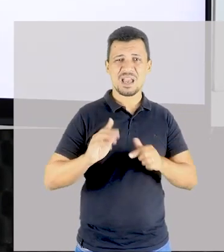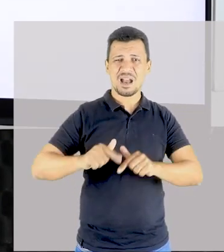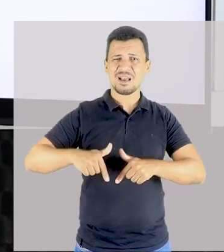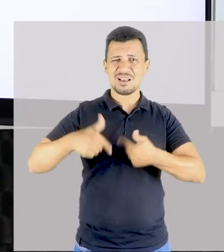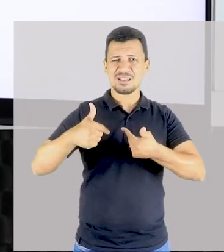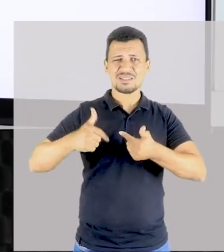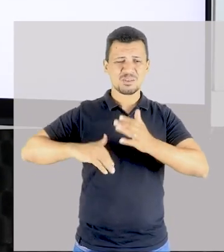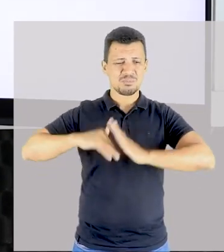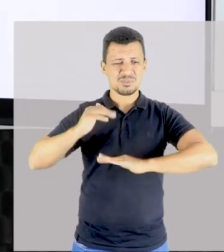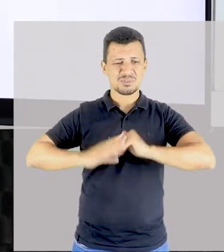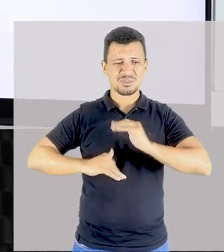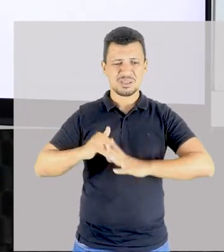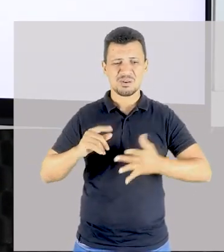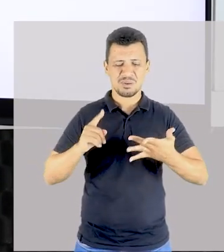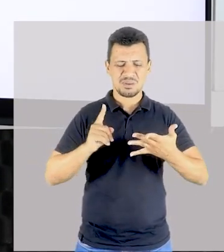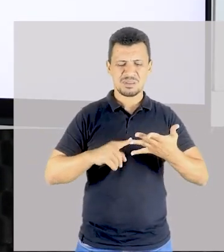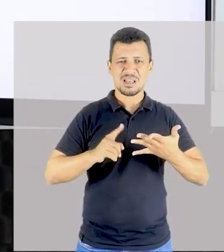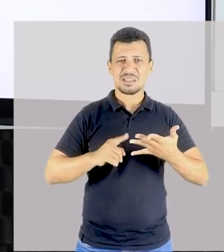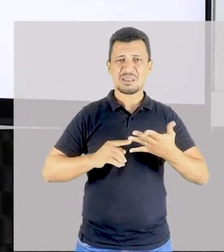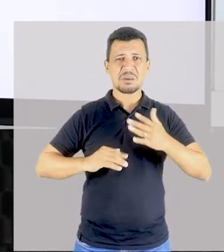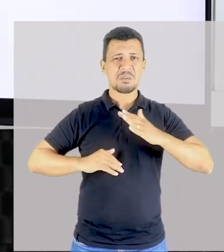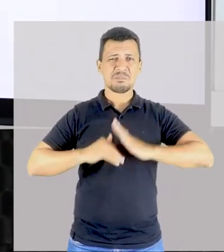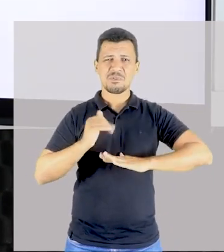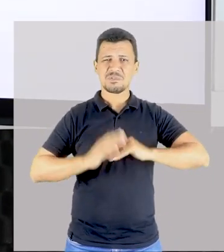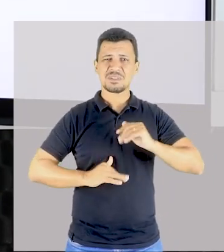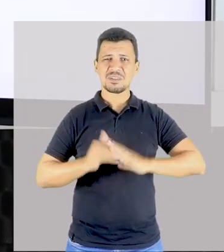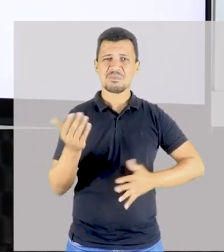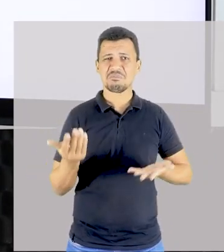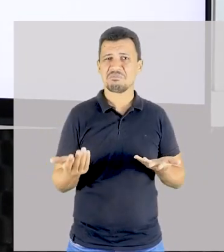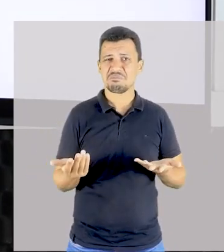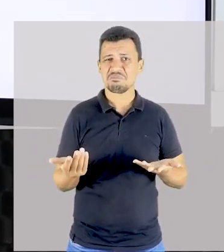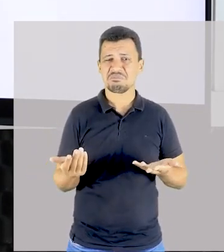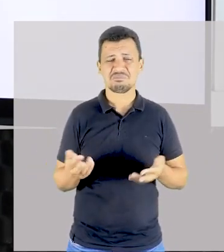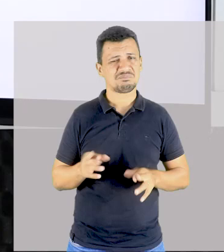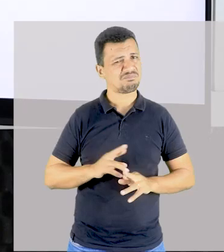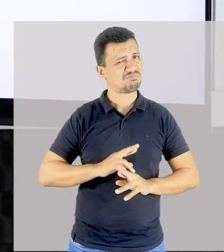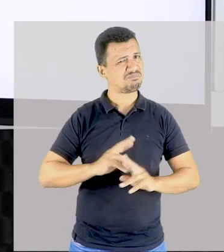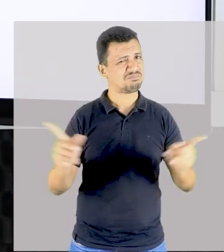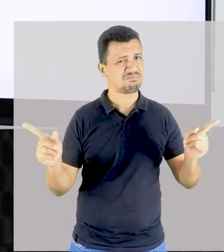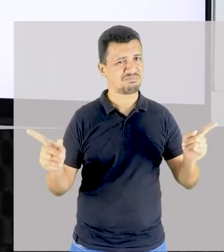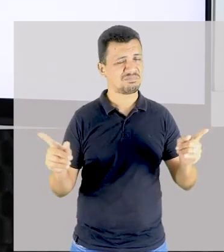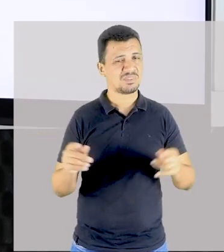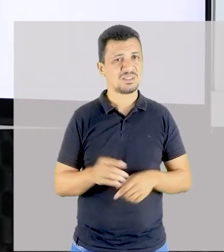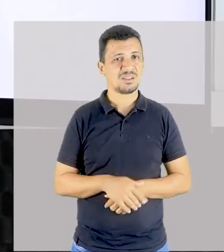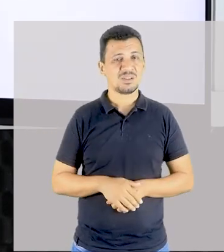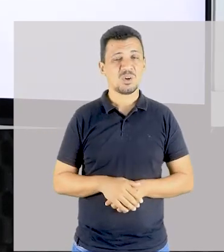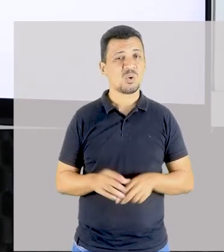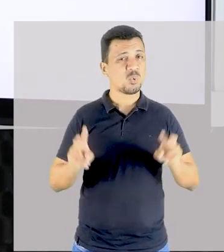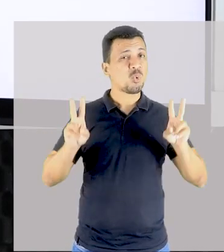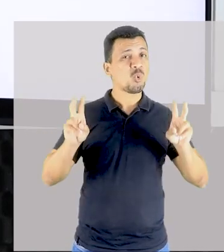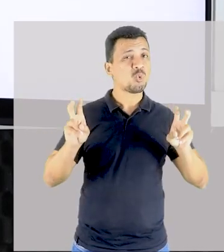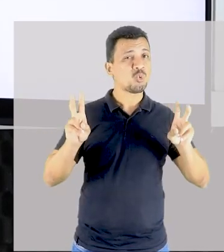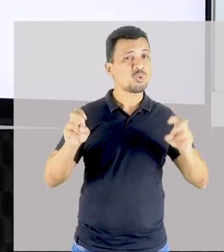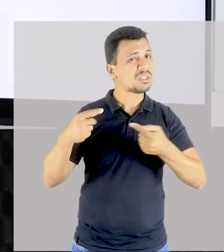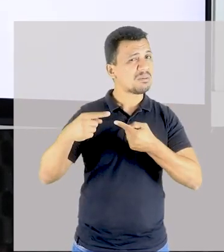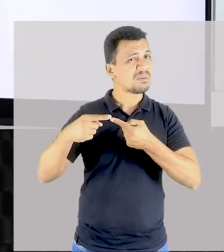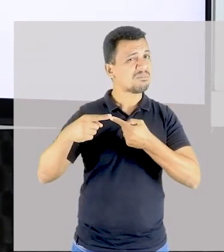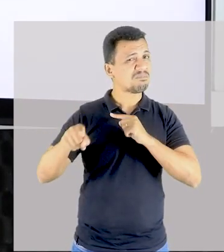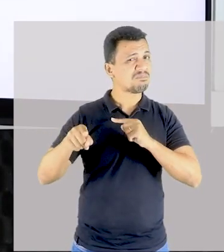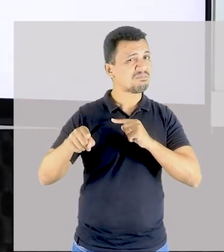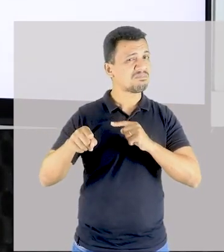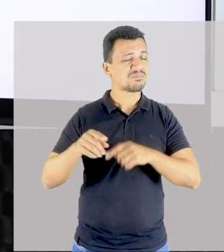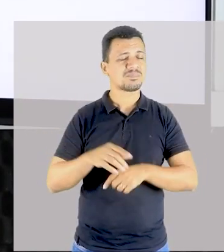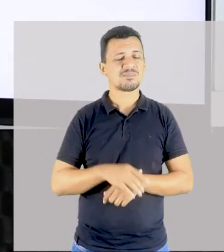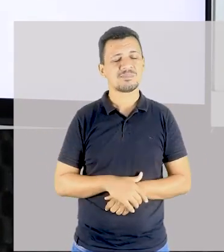profissional na letra D sobre profissão não é não é a mesma coisa a gente não tá falando sobre isso tá fugindo do tema da questão